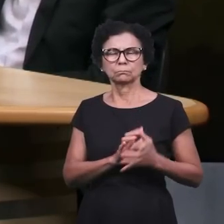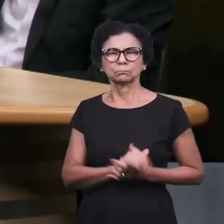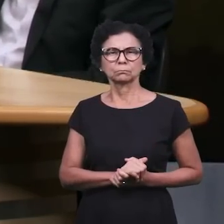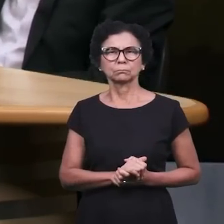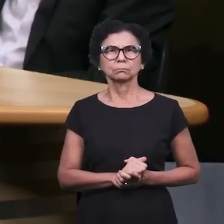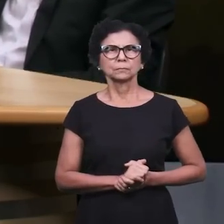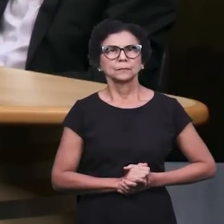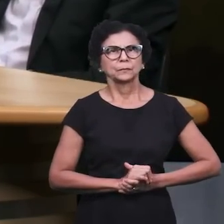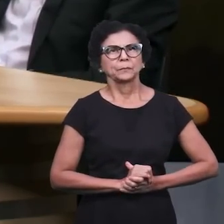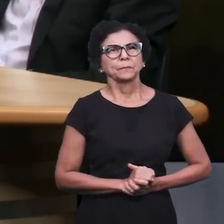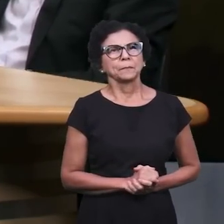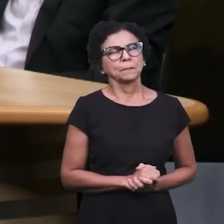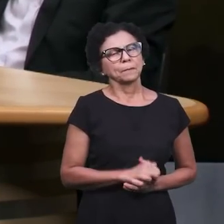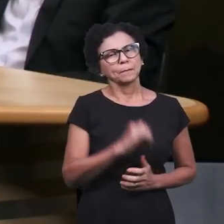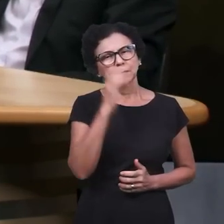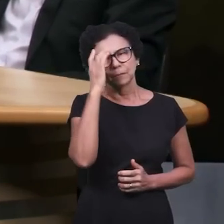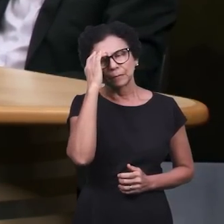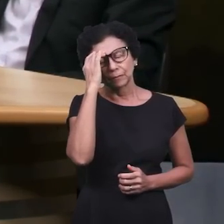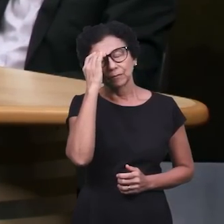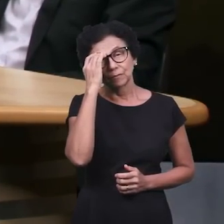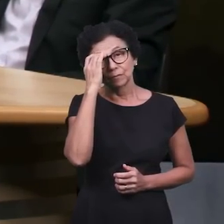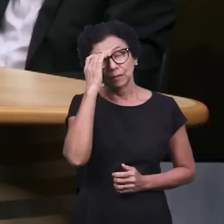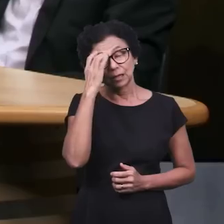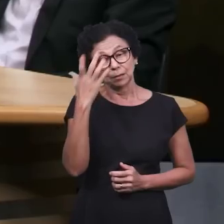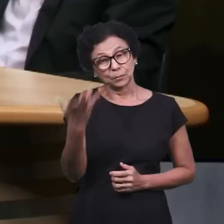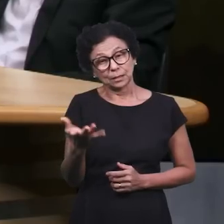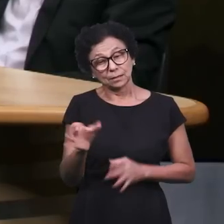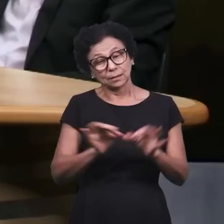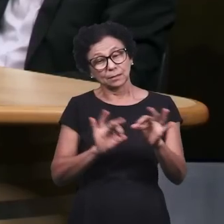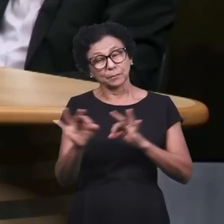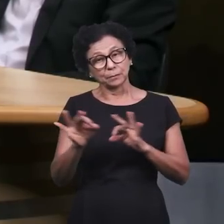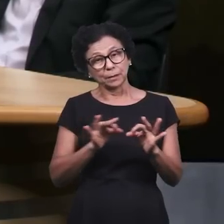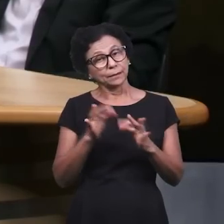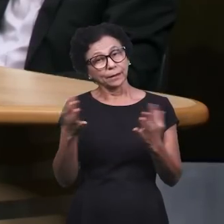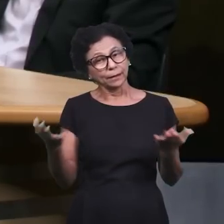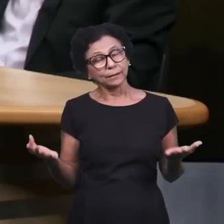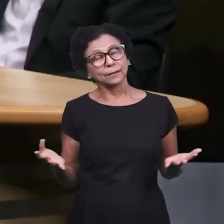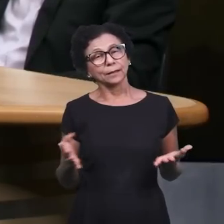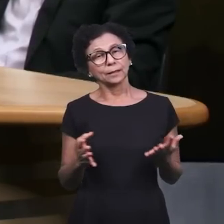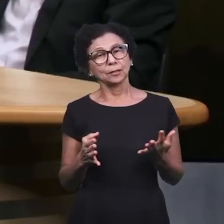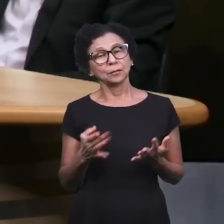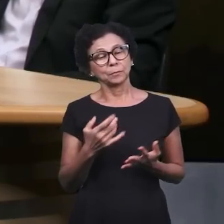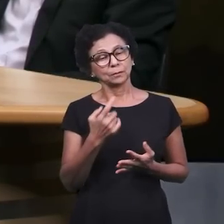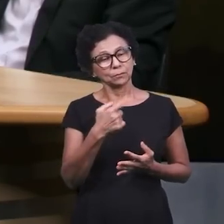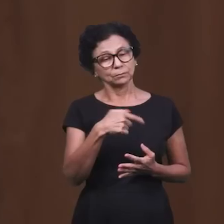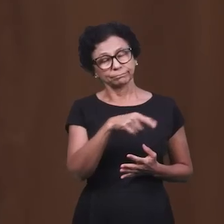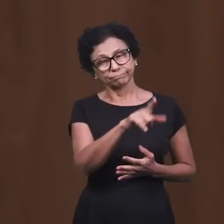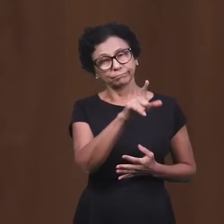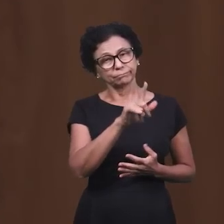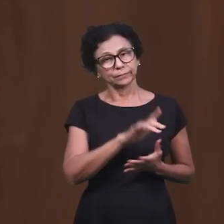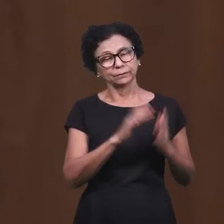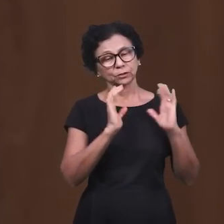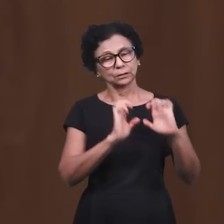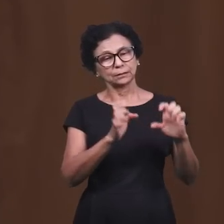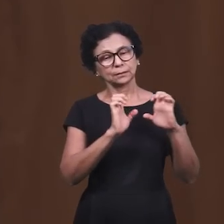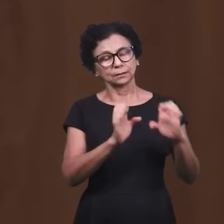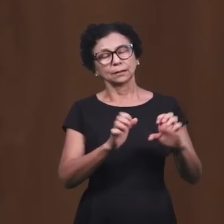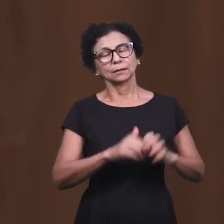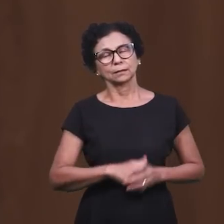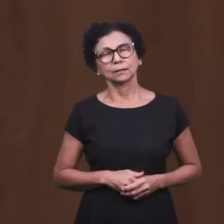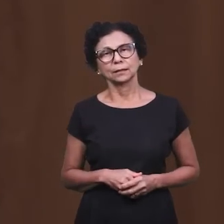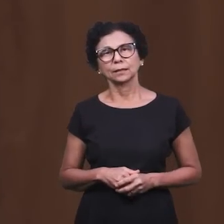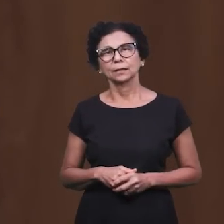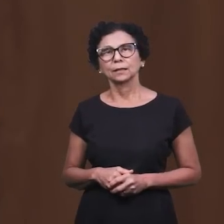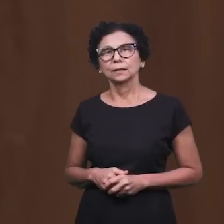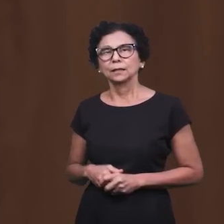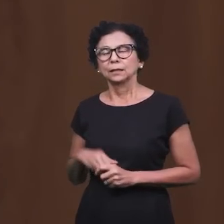mundo com as armas do mundo, né? Não dá para enfrentar Golias com as armas de Saul, né? Nós temos que ter armas espirituais para esse momento, né? A firmeza